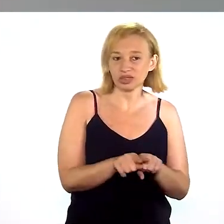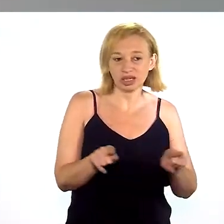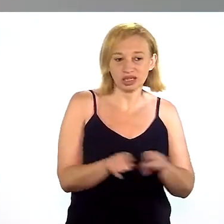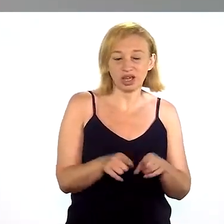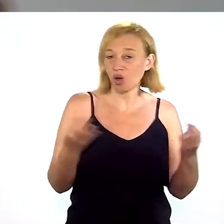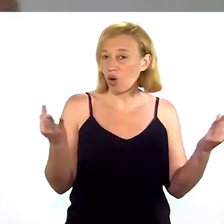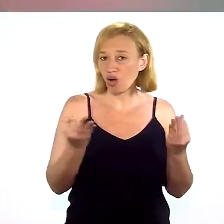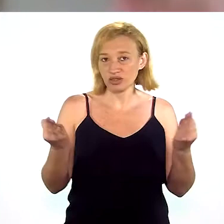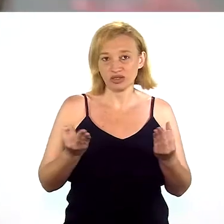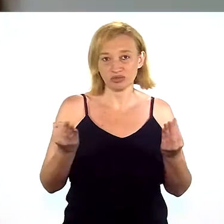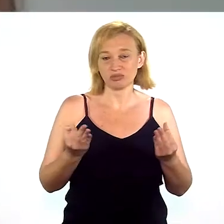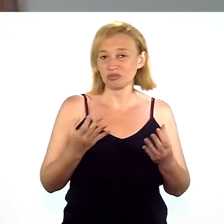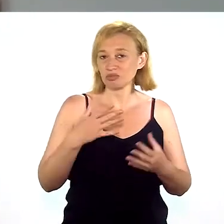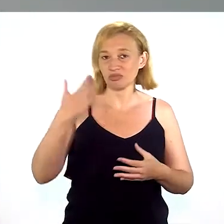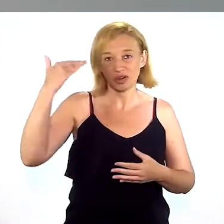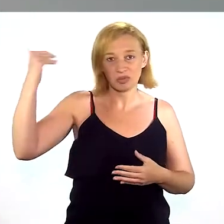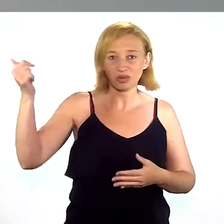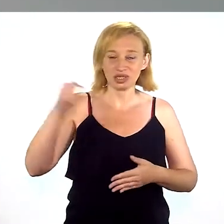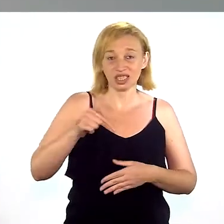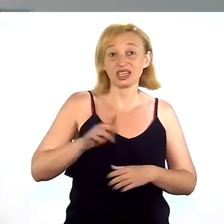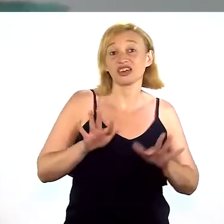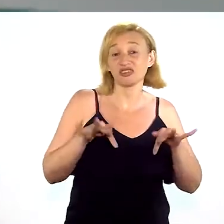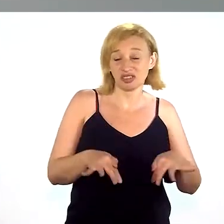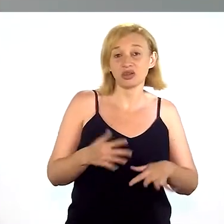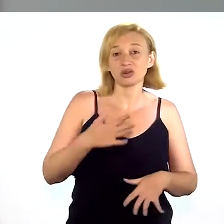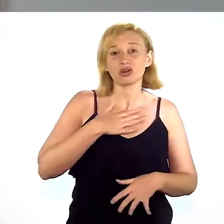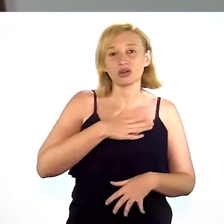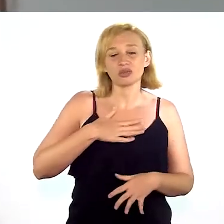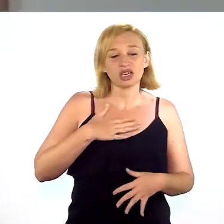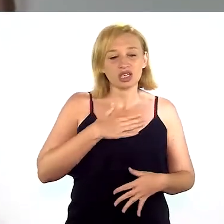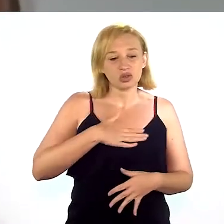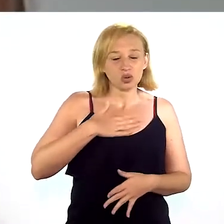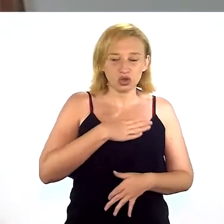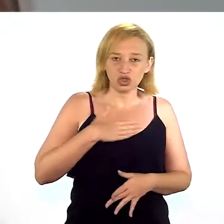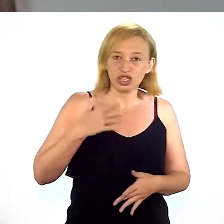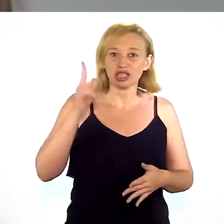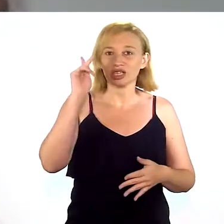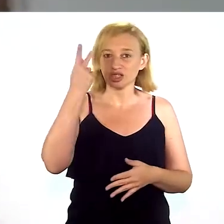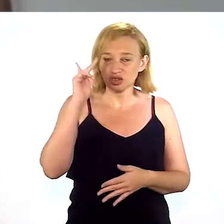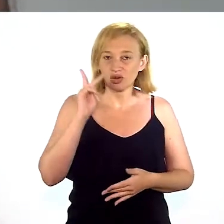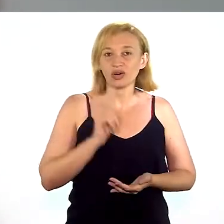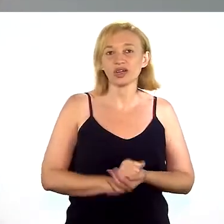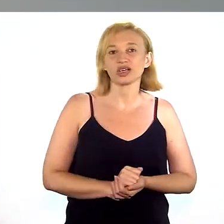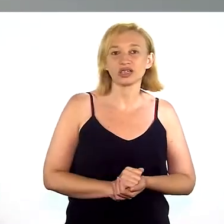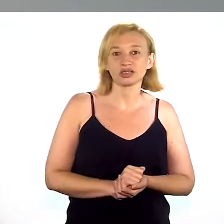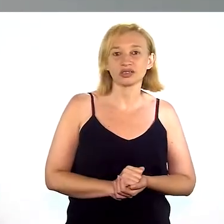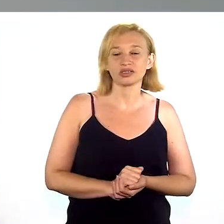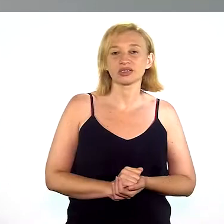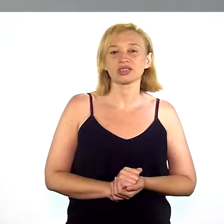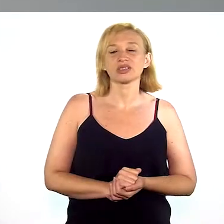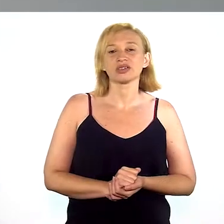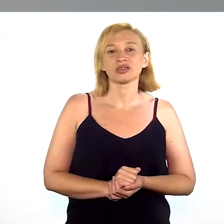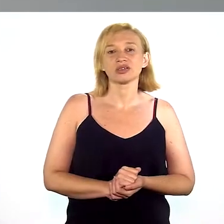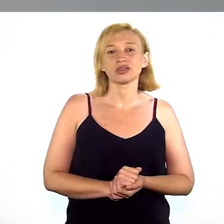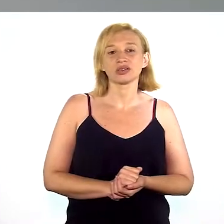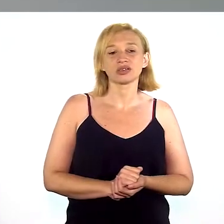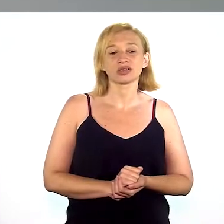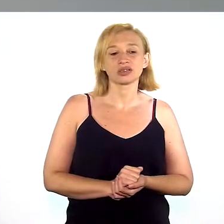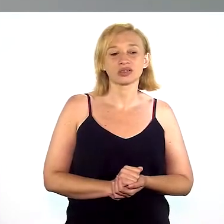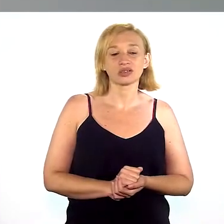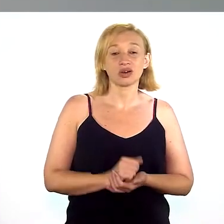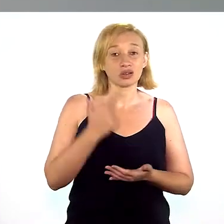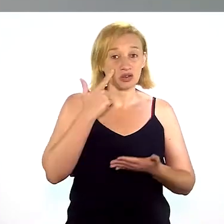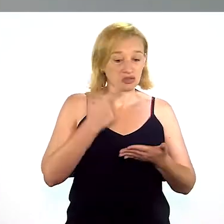mês. Então, ele tá disparado na frente da galera. Mas, enfim, o que eu mais me identifiquei com essa história, com a Kia, que é a personagem